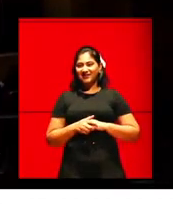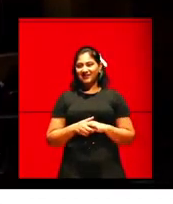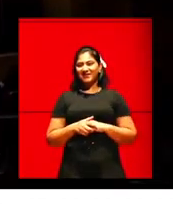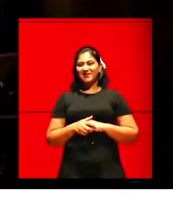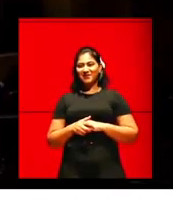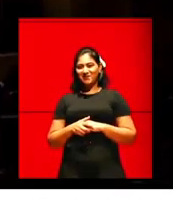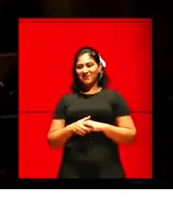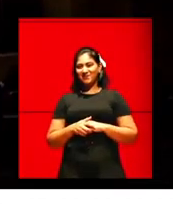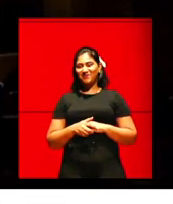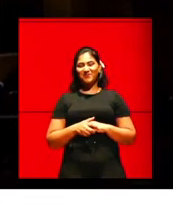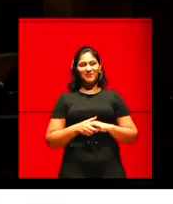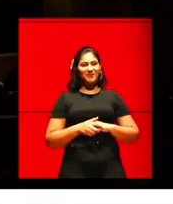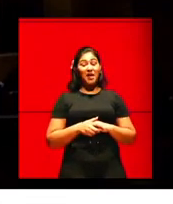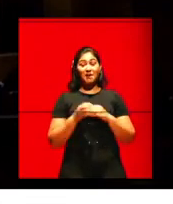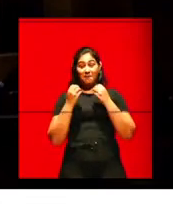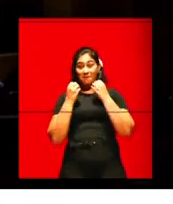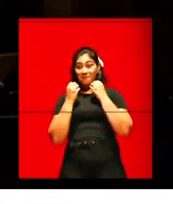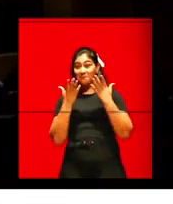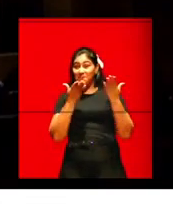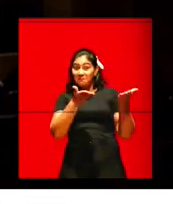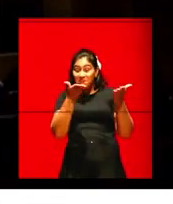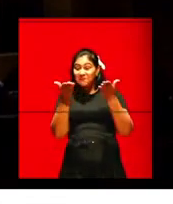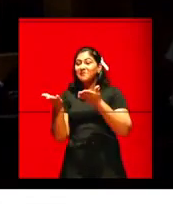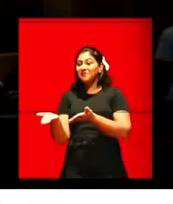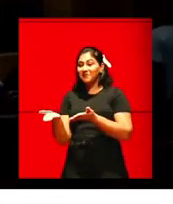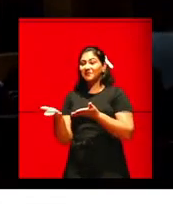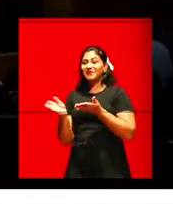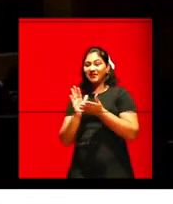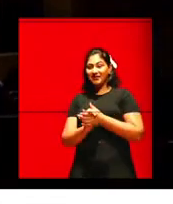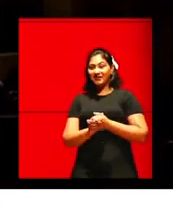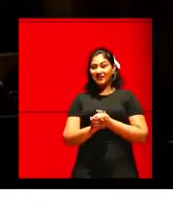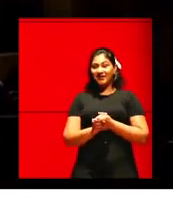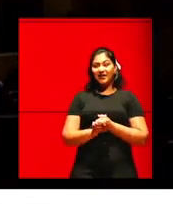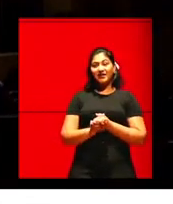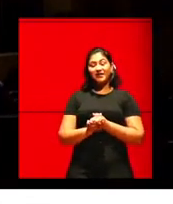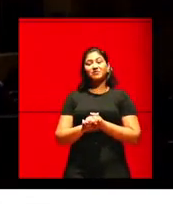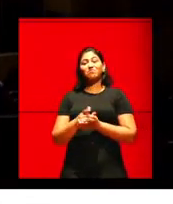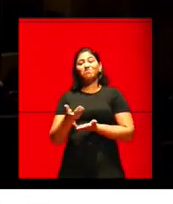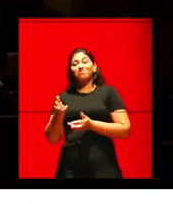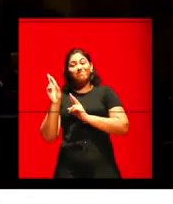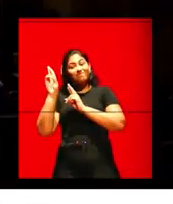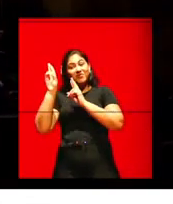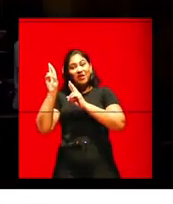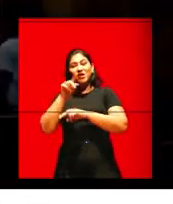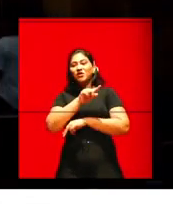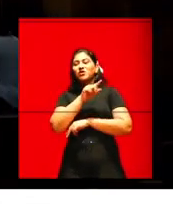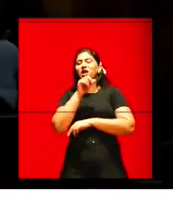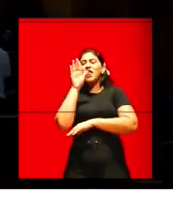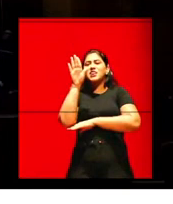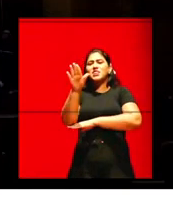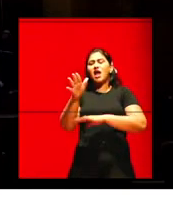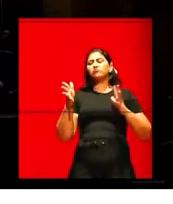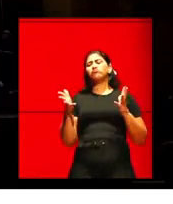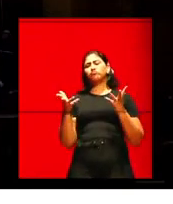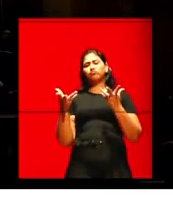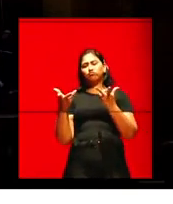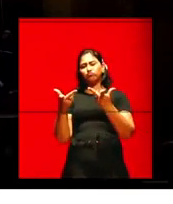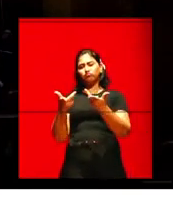Ah, sim. Sejam muito bem-vindos. Espero que todos tenhamos uma tarde